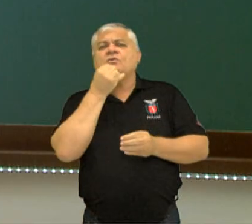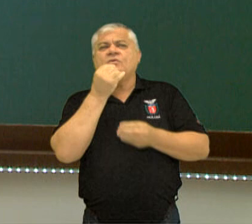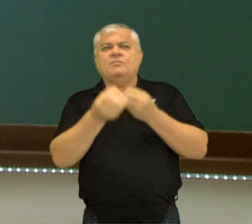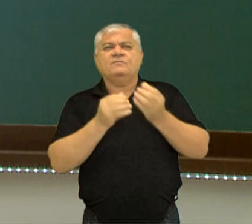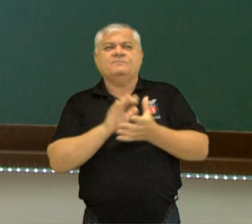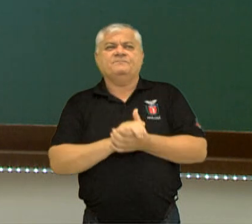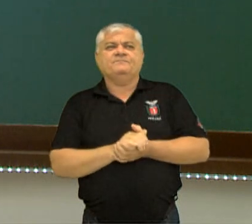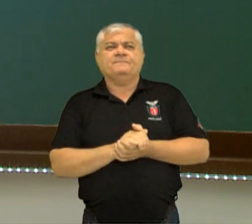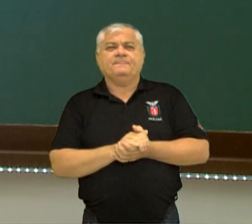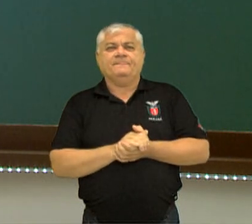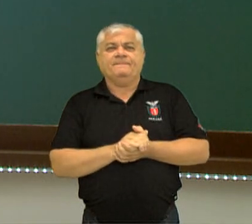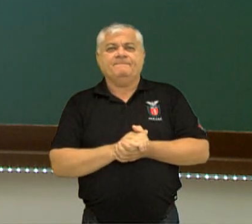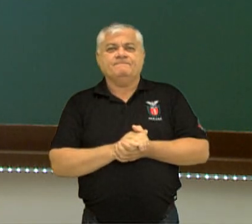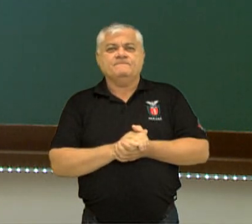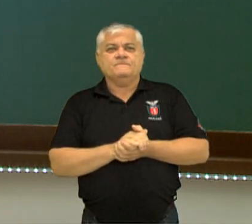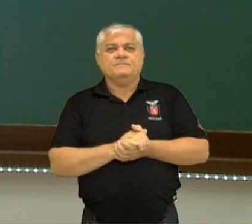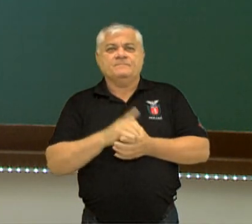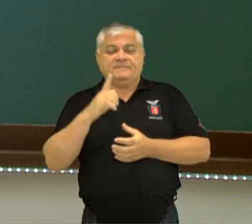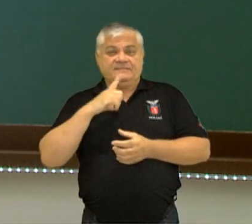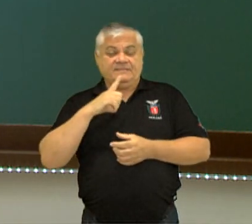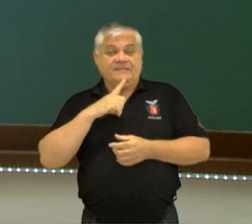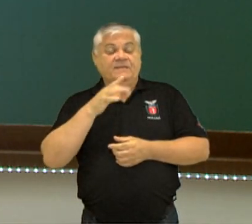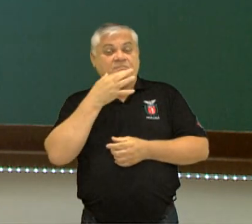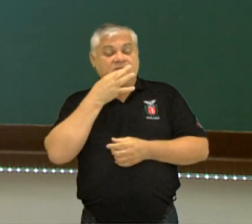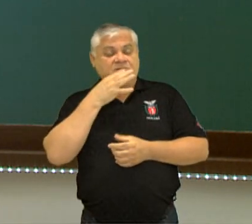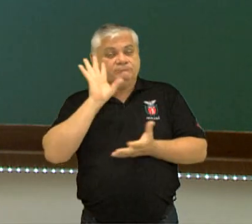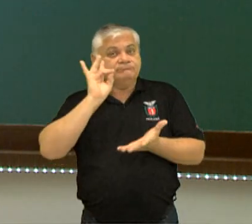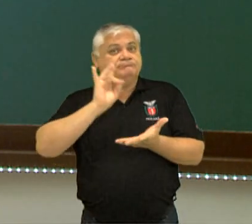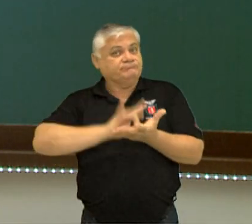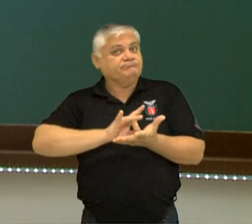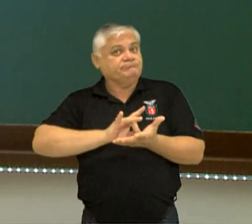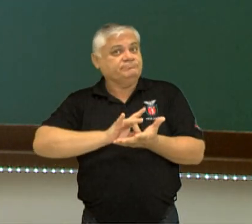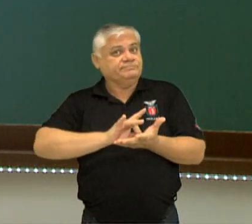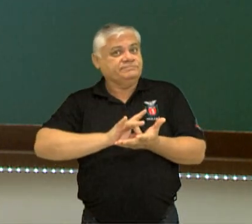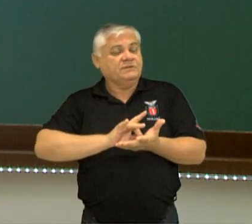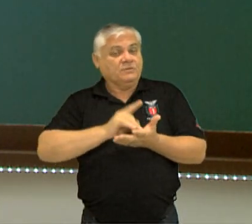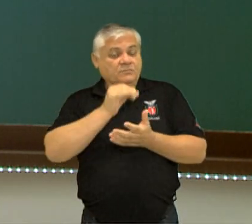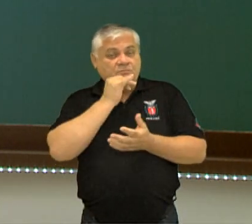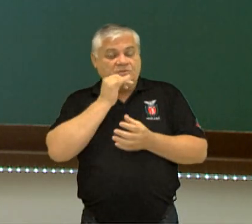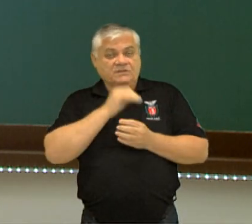mais calmo. Pessoal, existe um teorema que garante que o